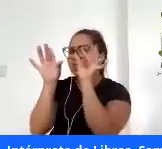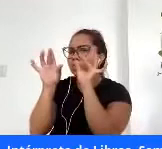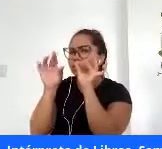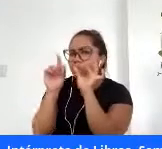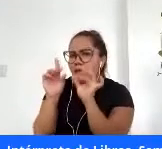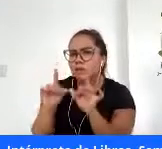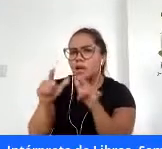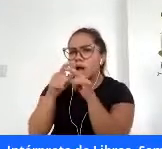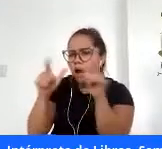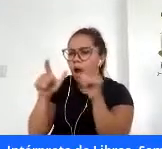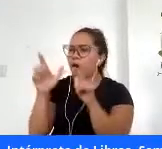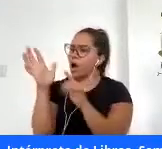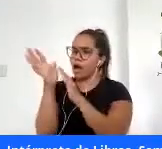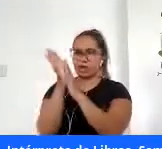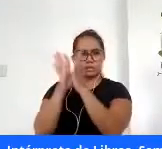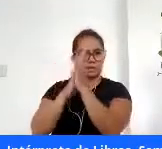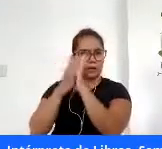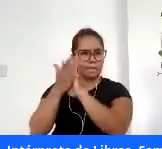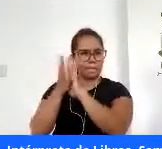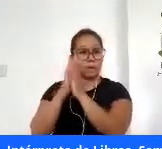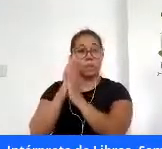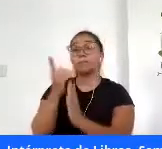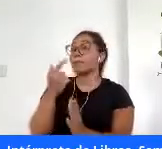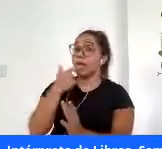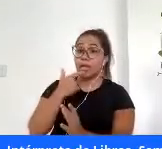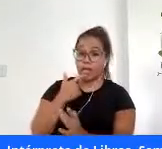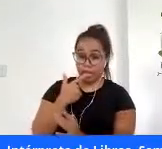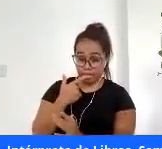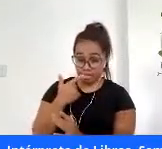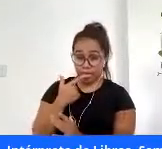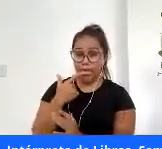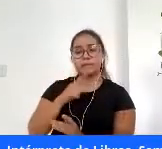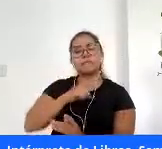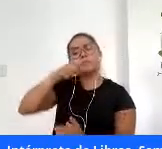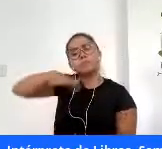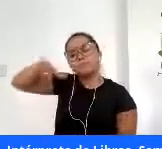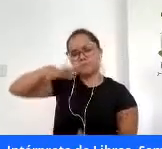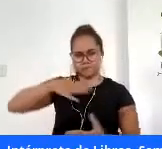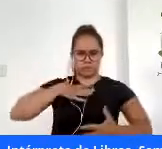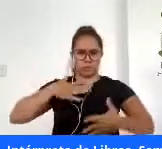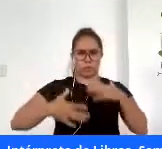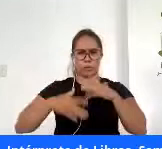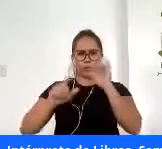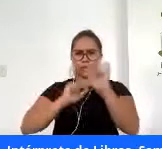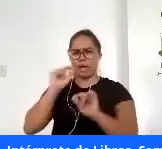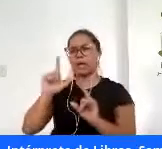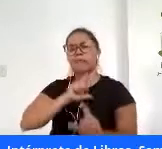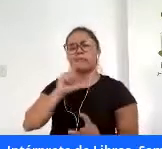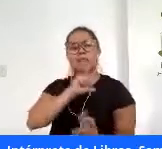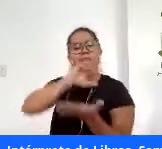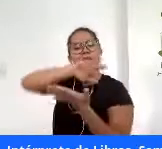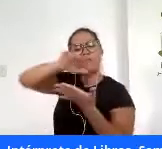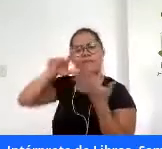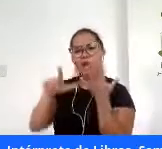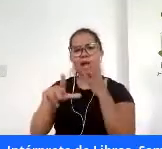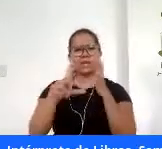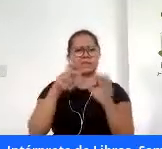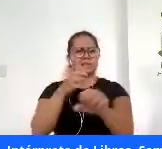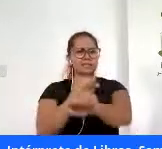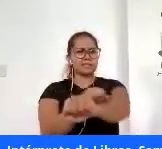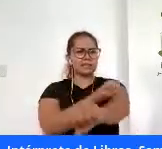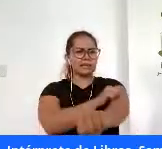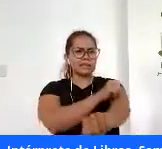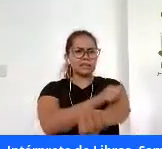maximizada as mãos, né, e a língua, por exemplo, que são regiões do corpo que tem muitos desses sensores. Então, quanto